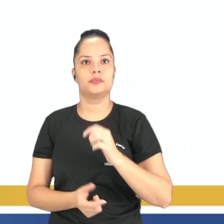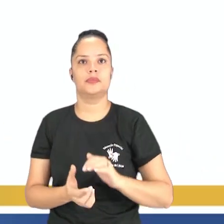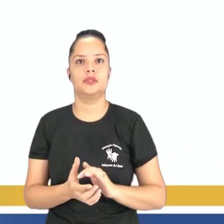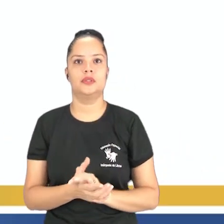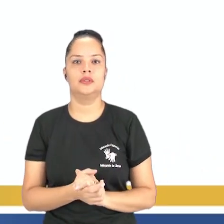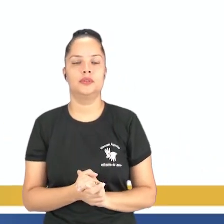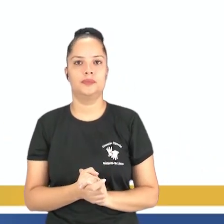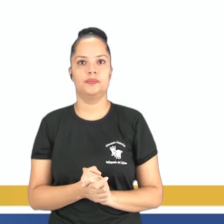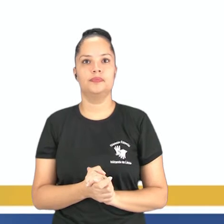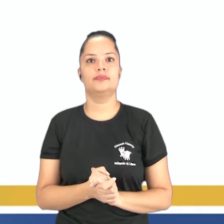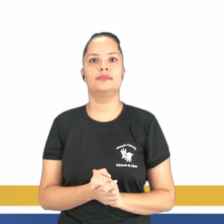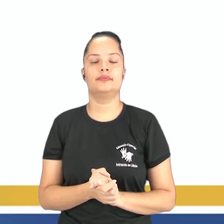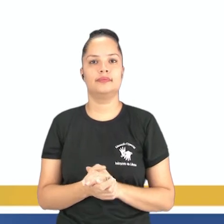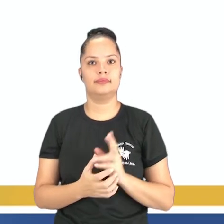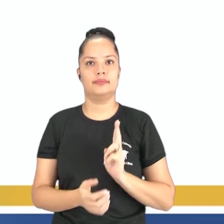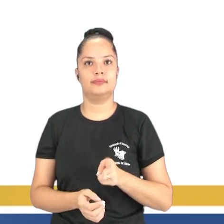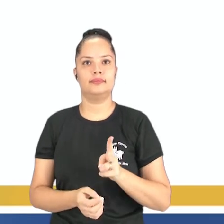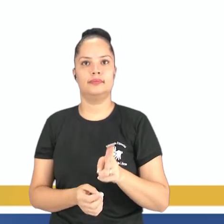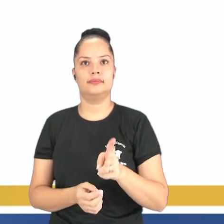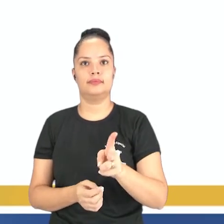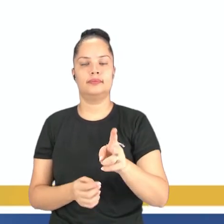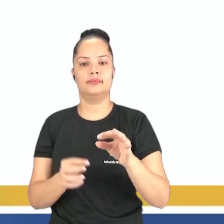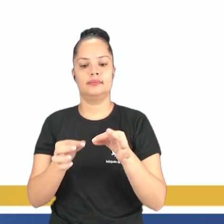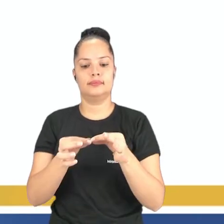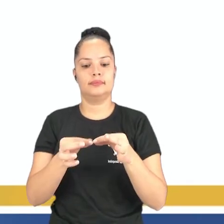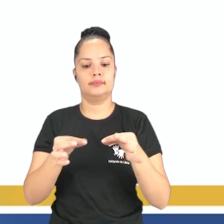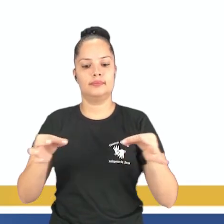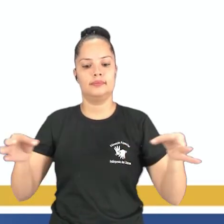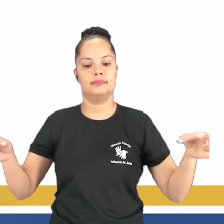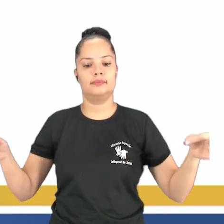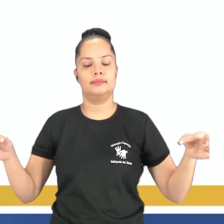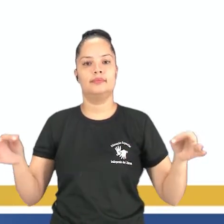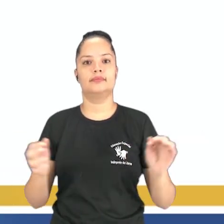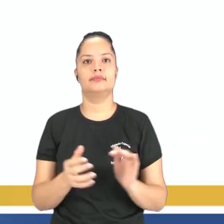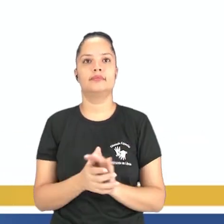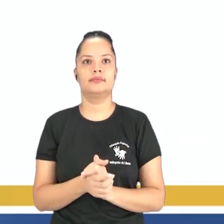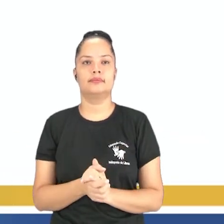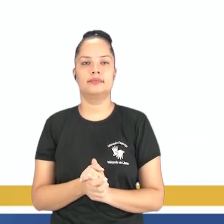mesma distância sempre e observando sempre a congruência da figura.